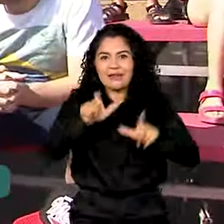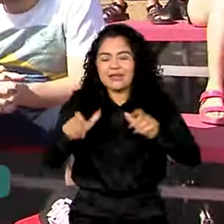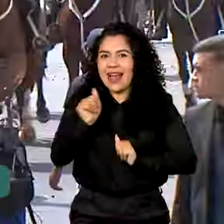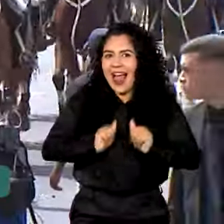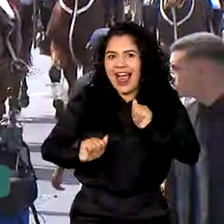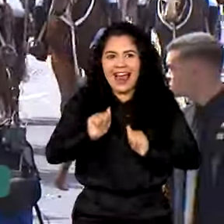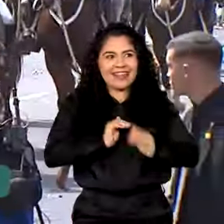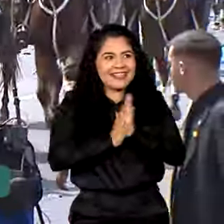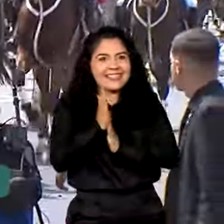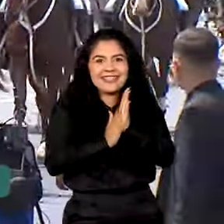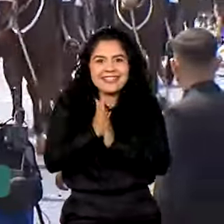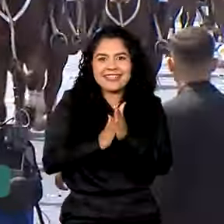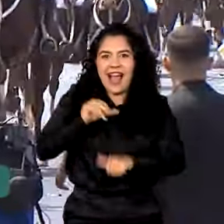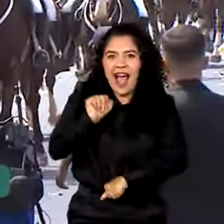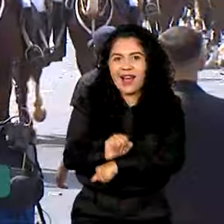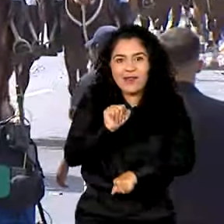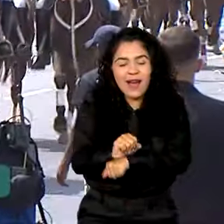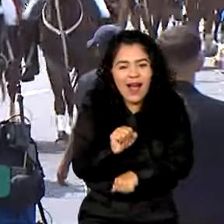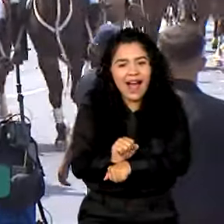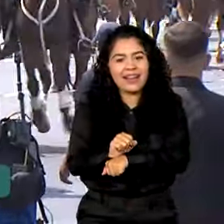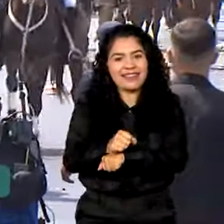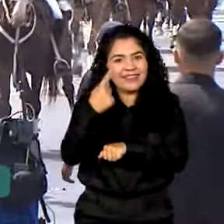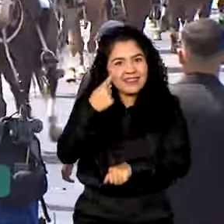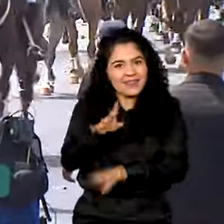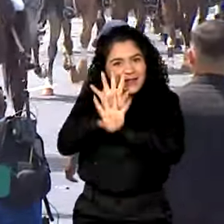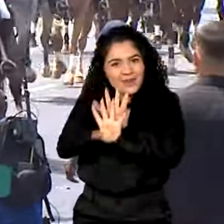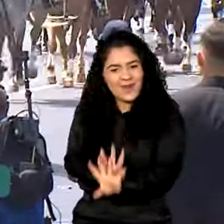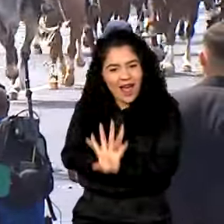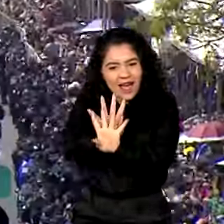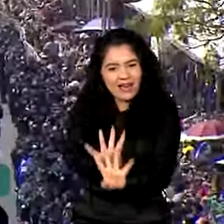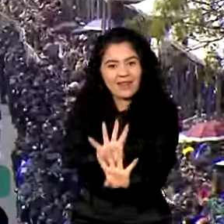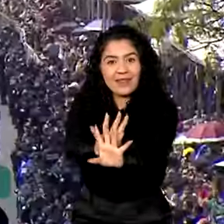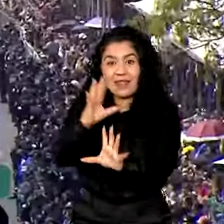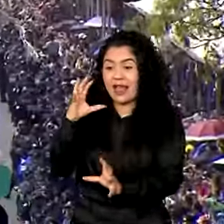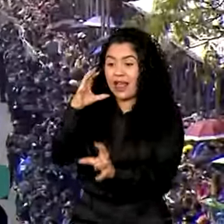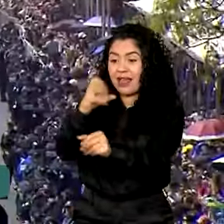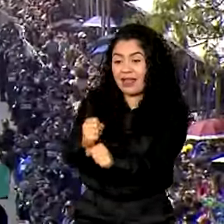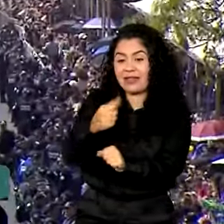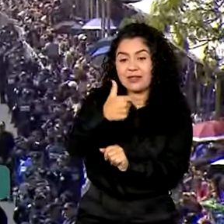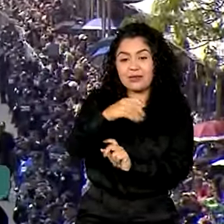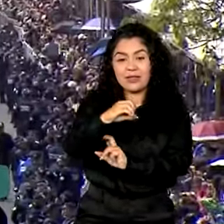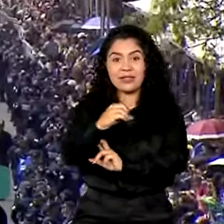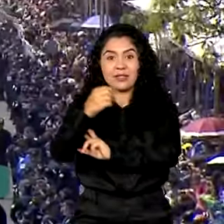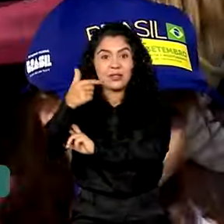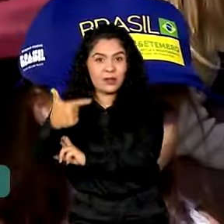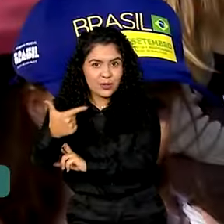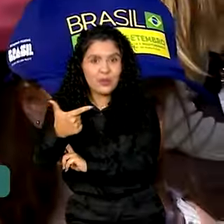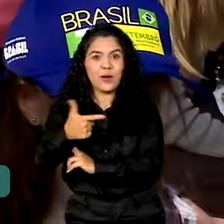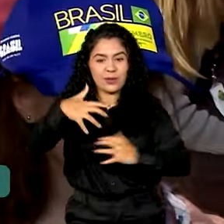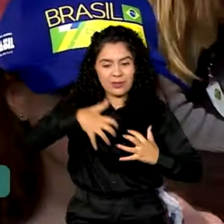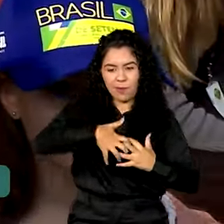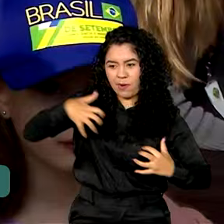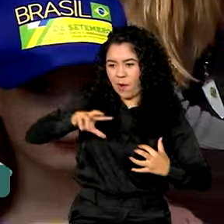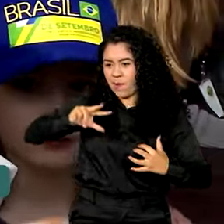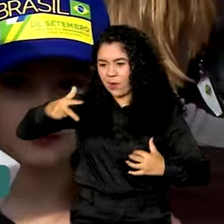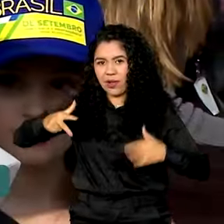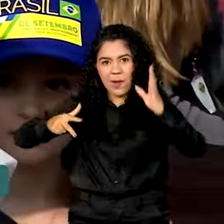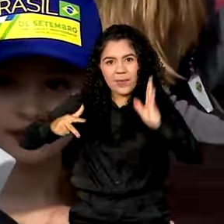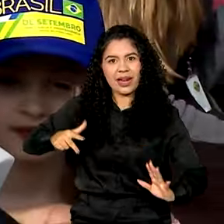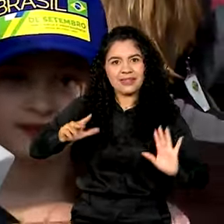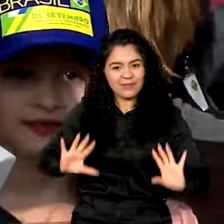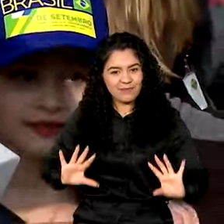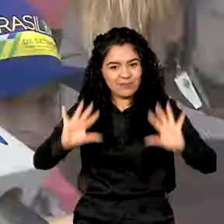ansioso o desfile em homenagem aos 202 anos de independência do Brasil. Eu estava aqui ansioso, eu queria